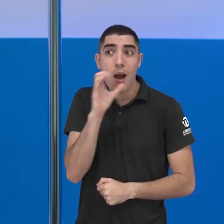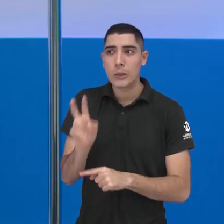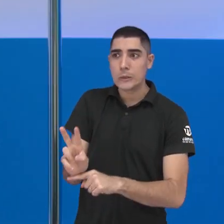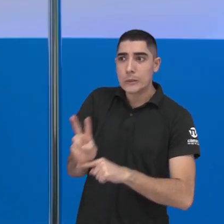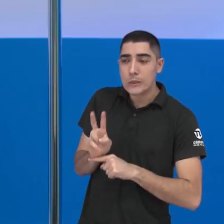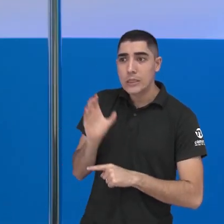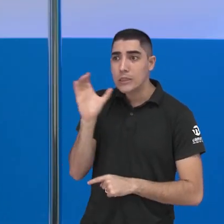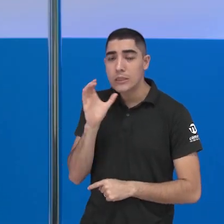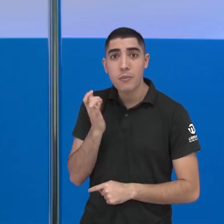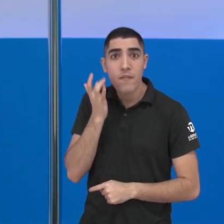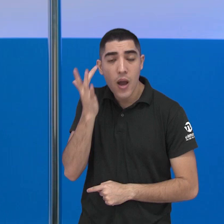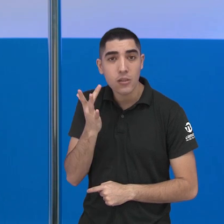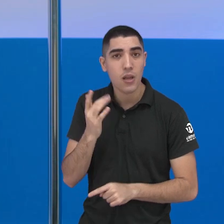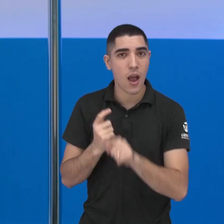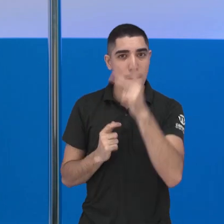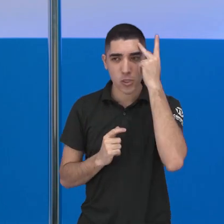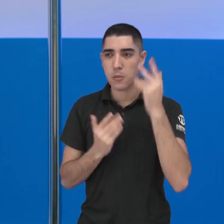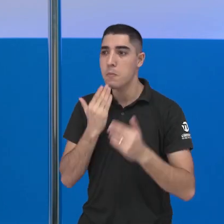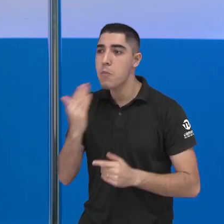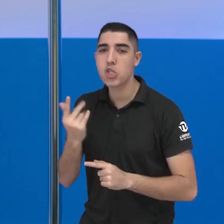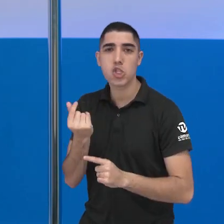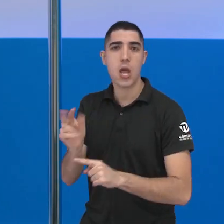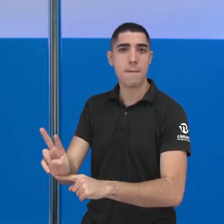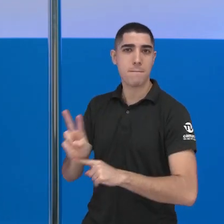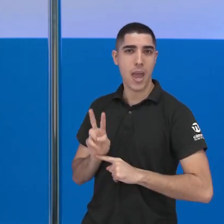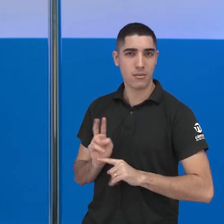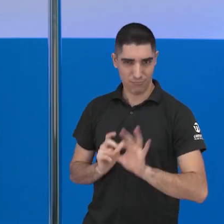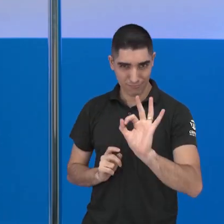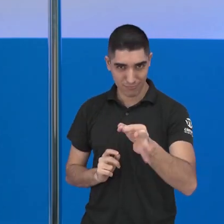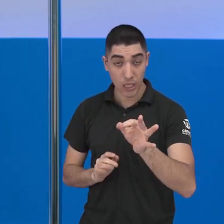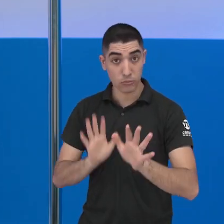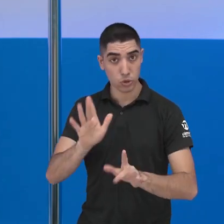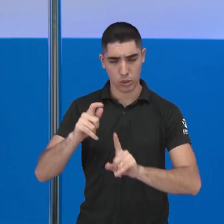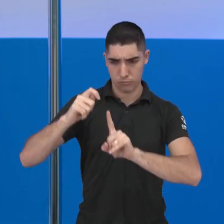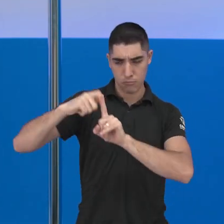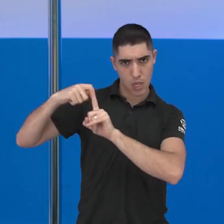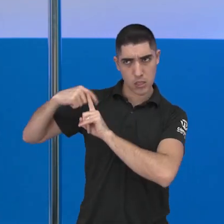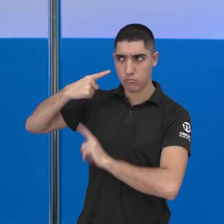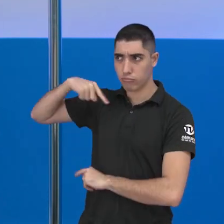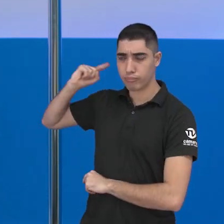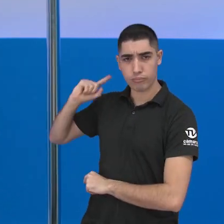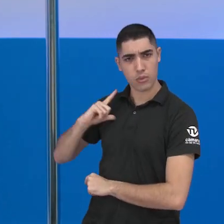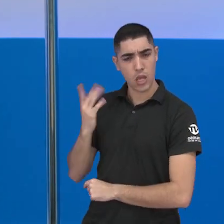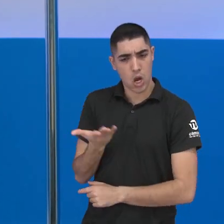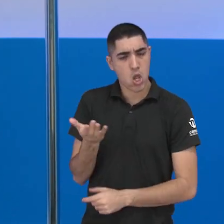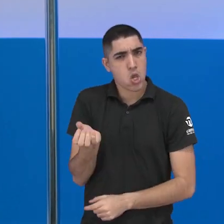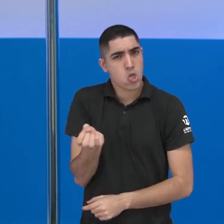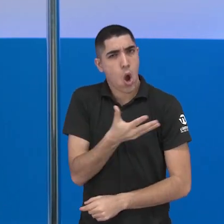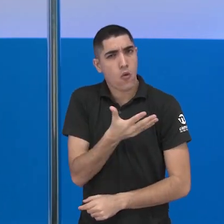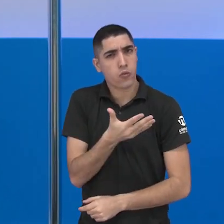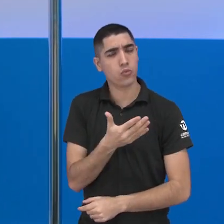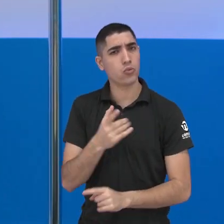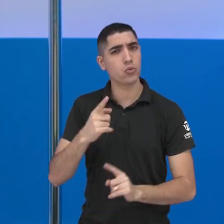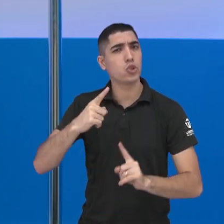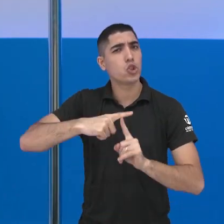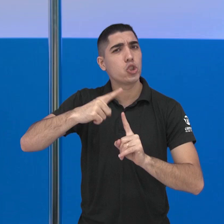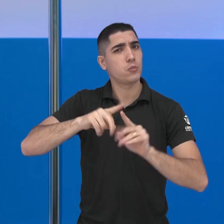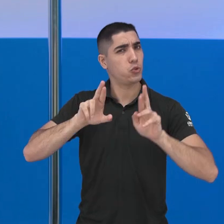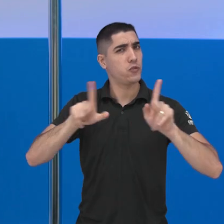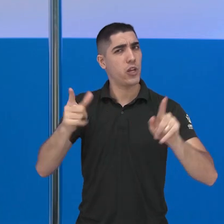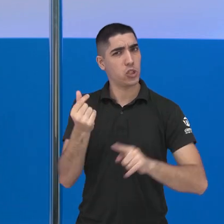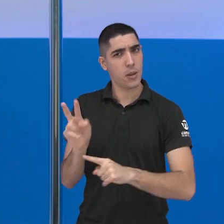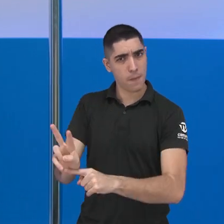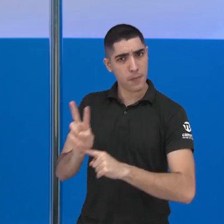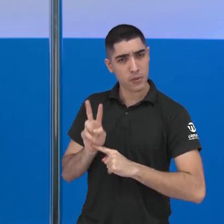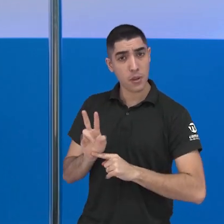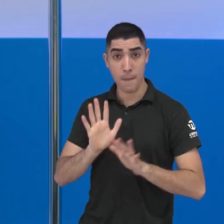dinheiro rápido e fácil costuma recorrer a um empréstimo, certo? E nos últimos meses, uma modalidade de crédito